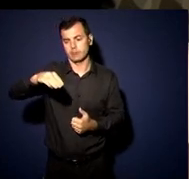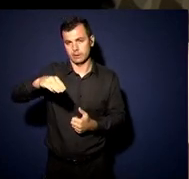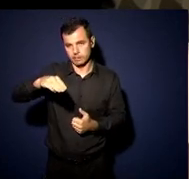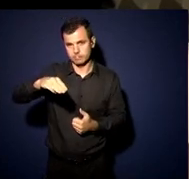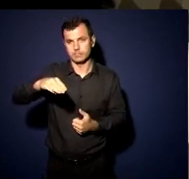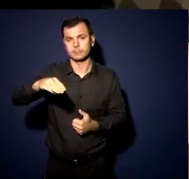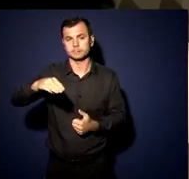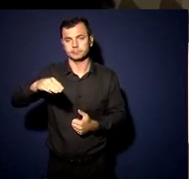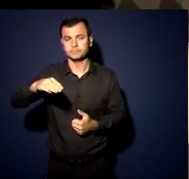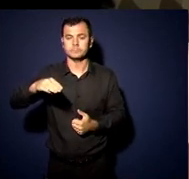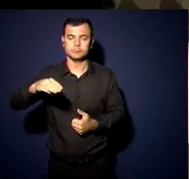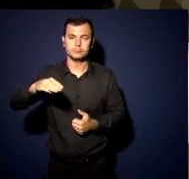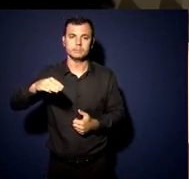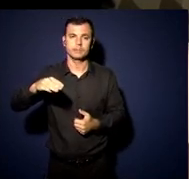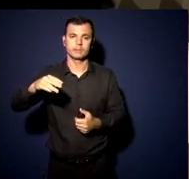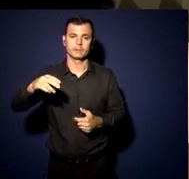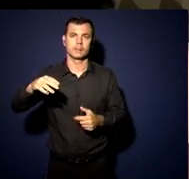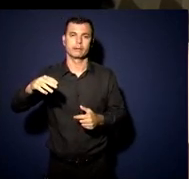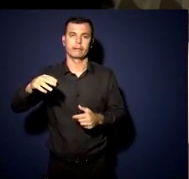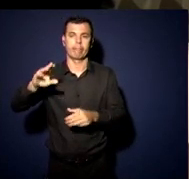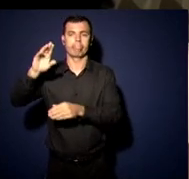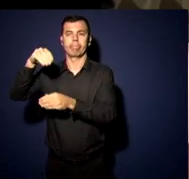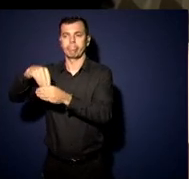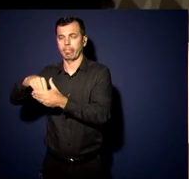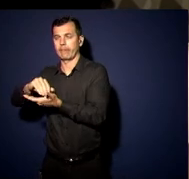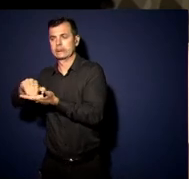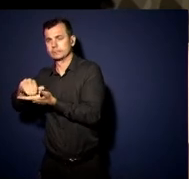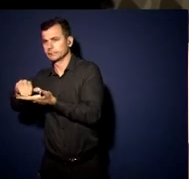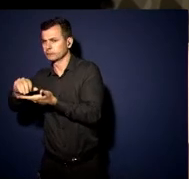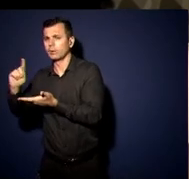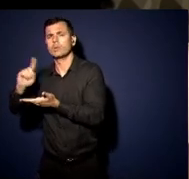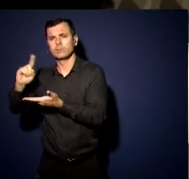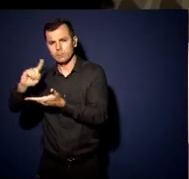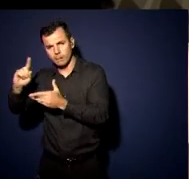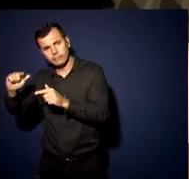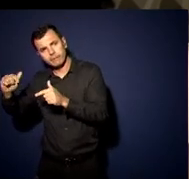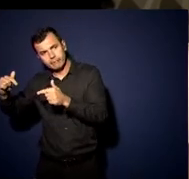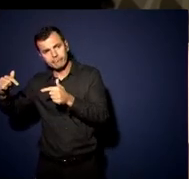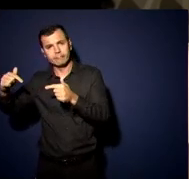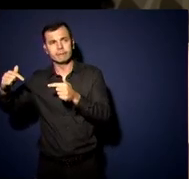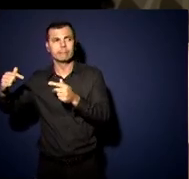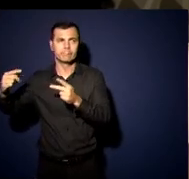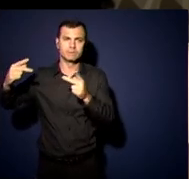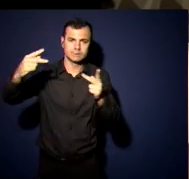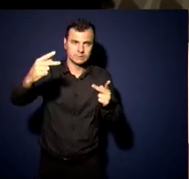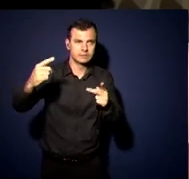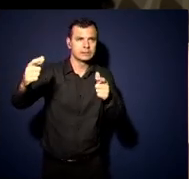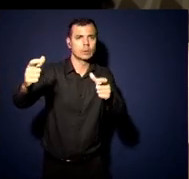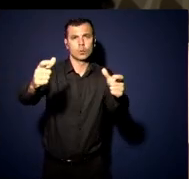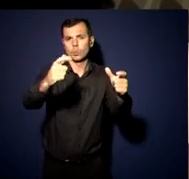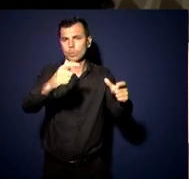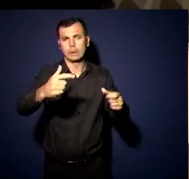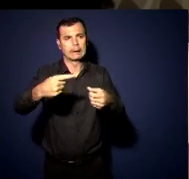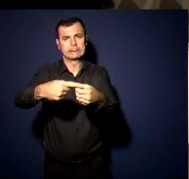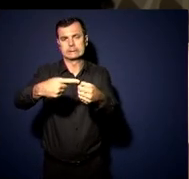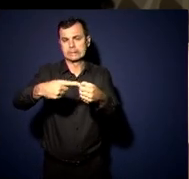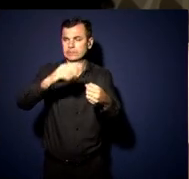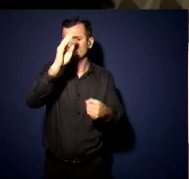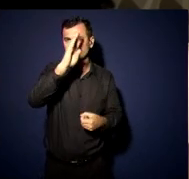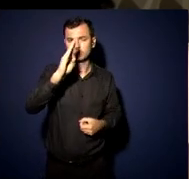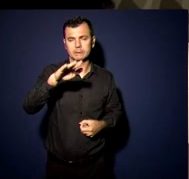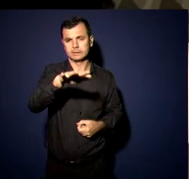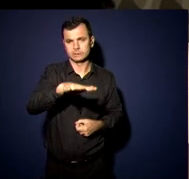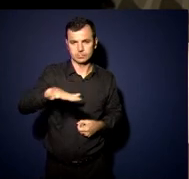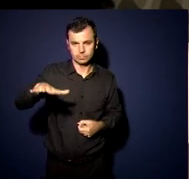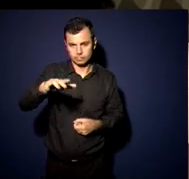prédio e muito mais na rua com movimentos como ir até o interior do Brasil de sair do Brasil explicar você se torna uma hora tá no carro no